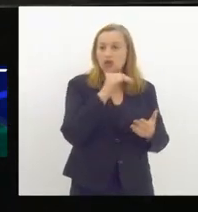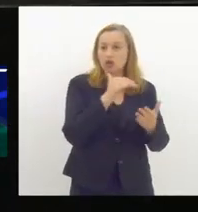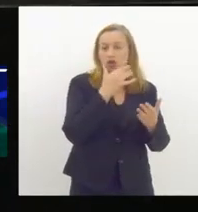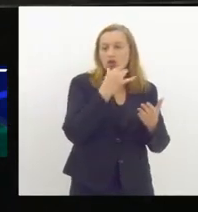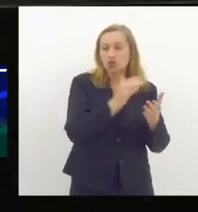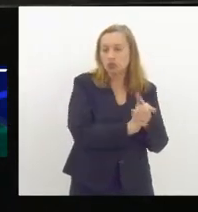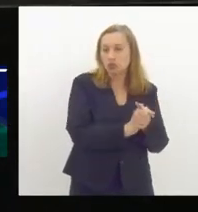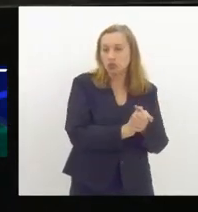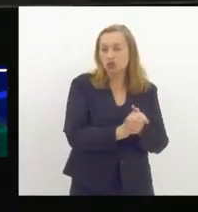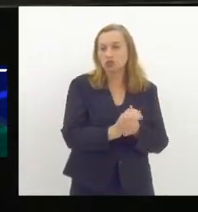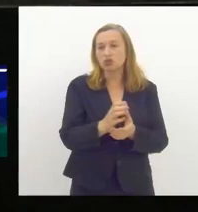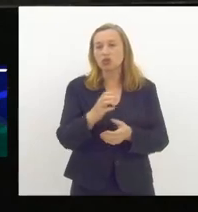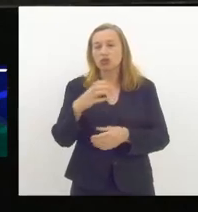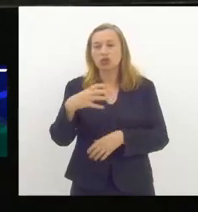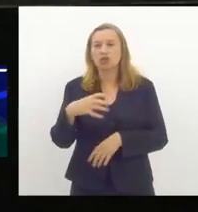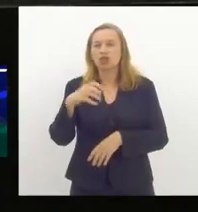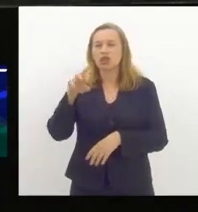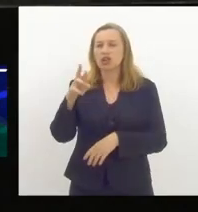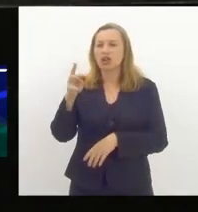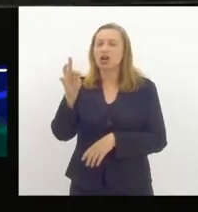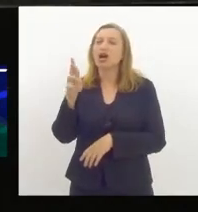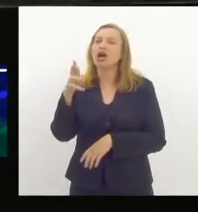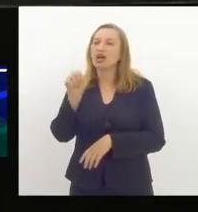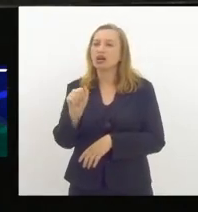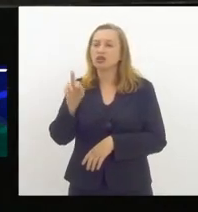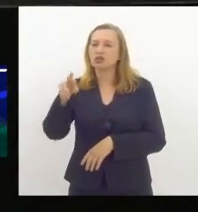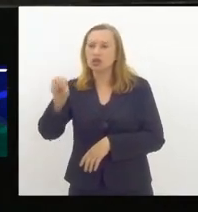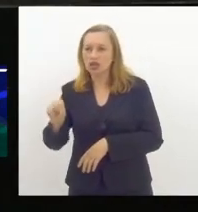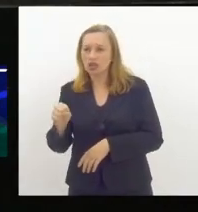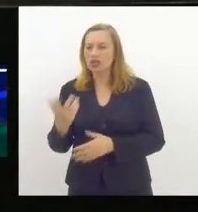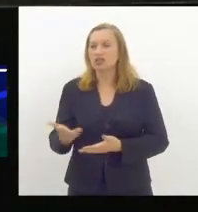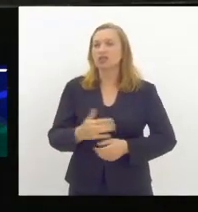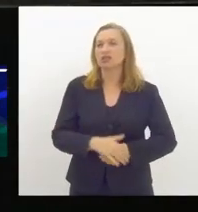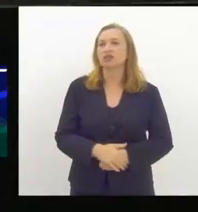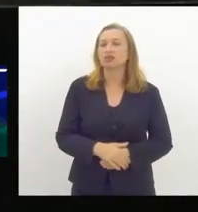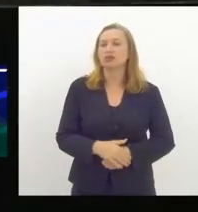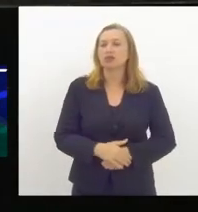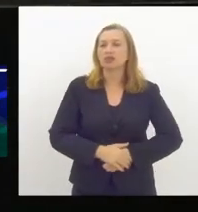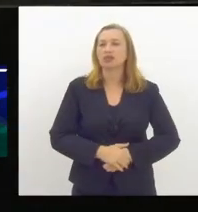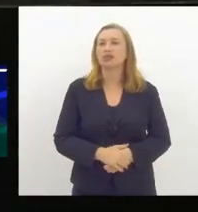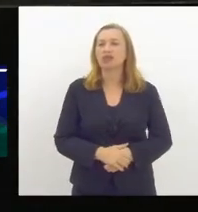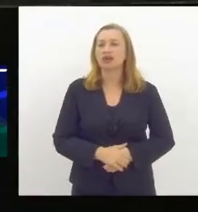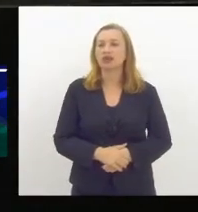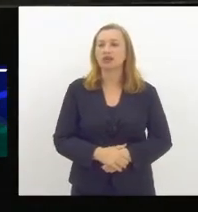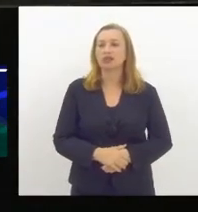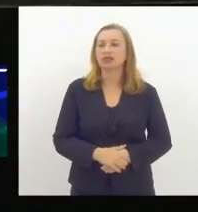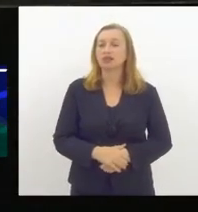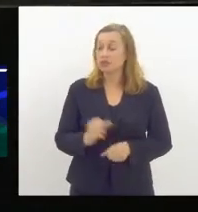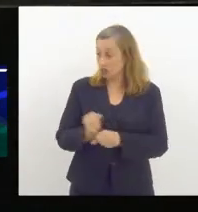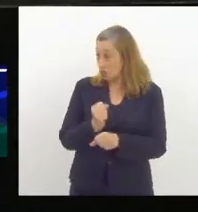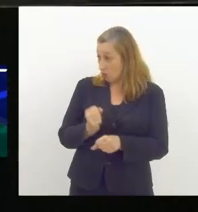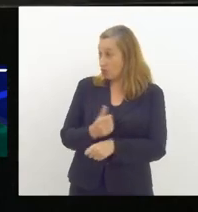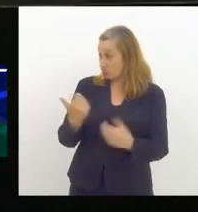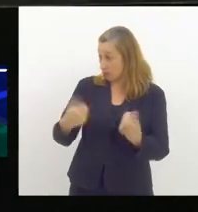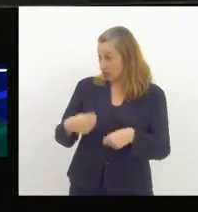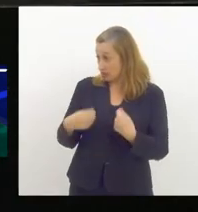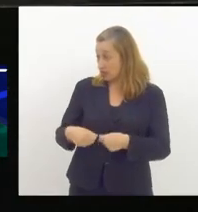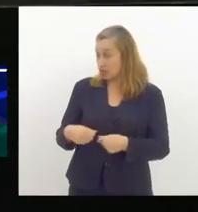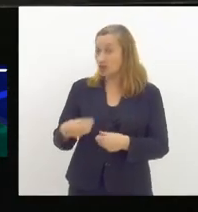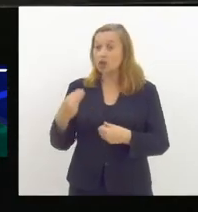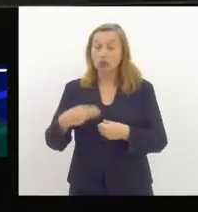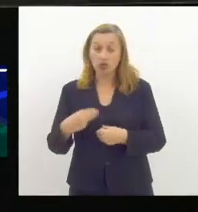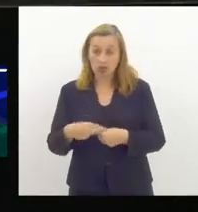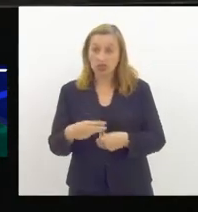Prefeito quebra dos Reis solicitando a urbanização dessa peça porque o município que tem que fazer a obra porque o município